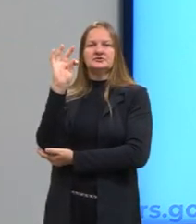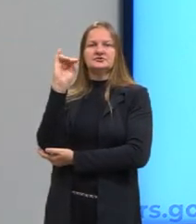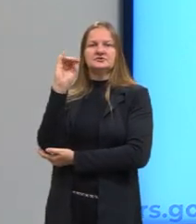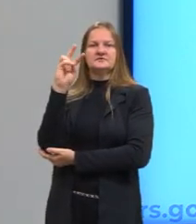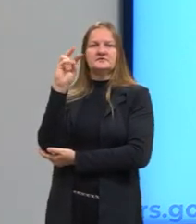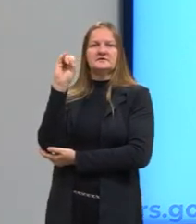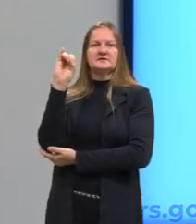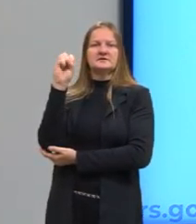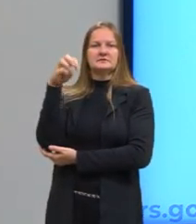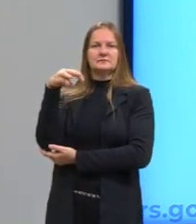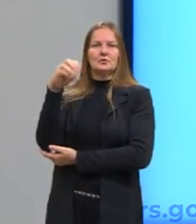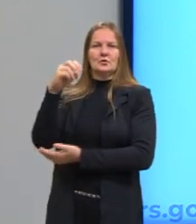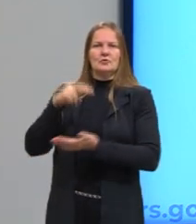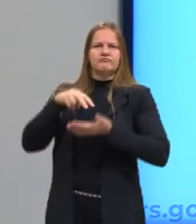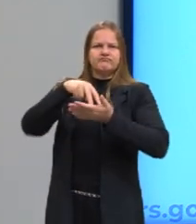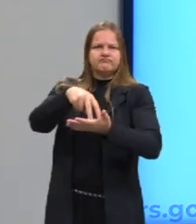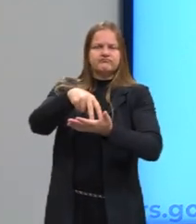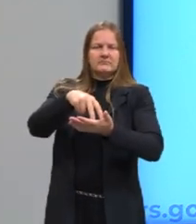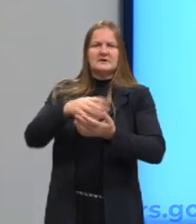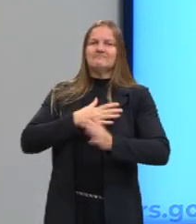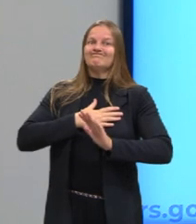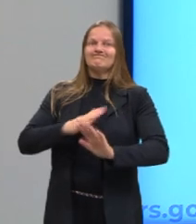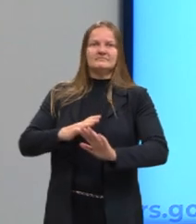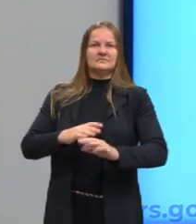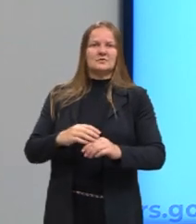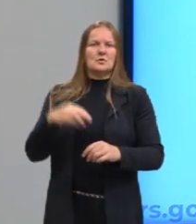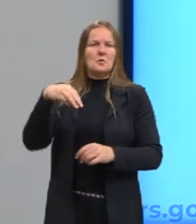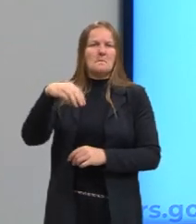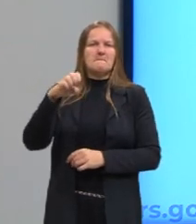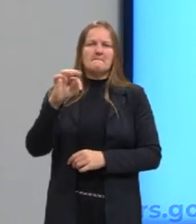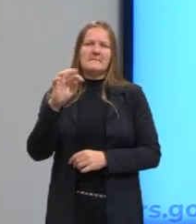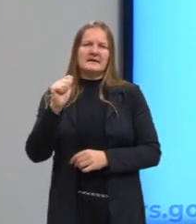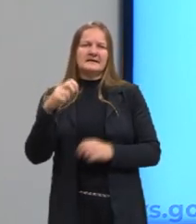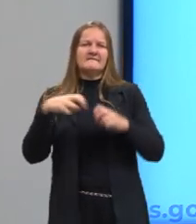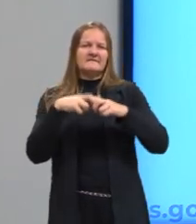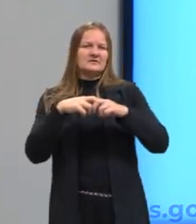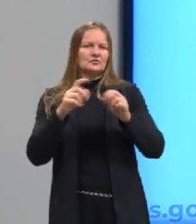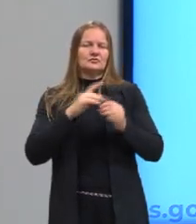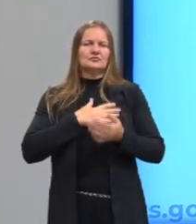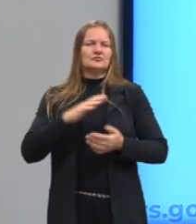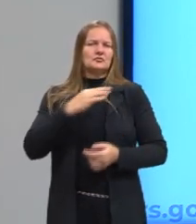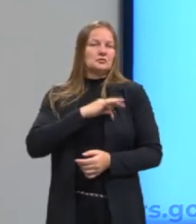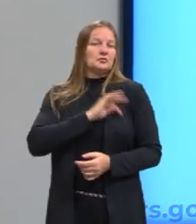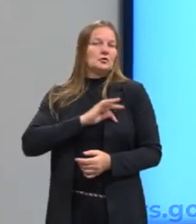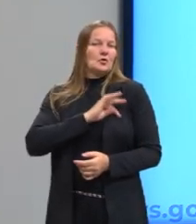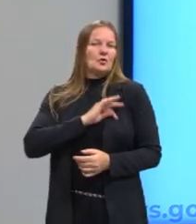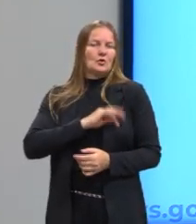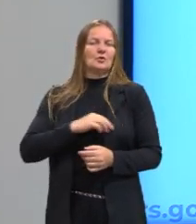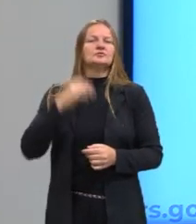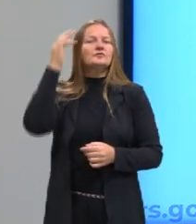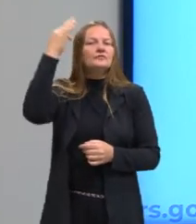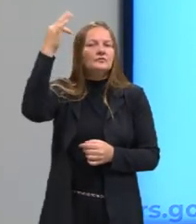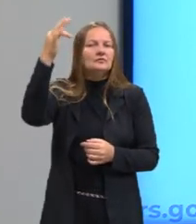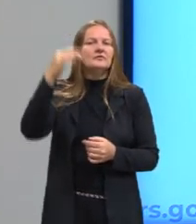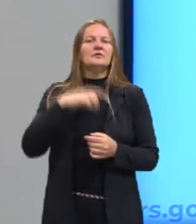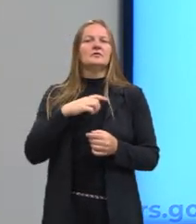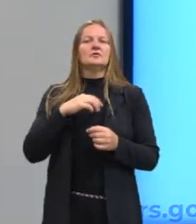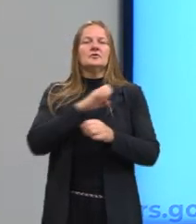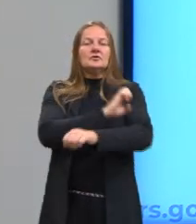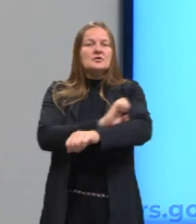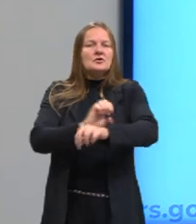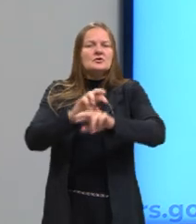os estágios positivistas na estágio metafísico ou teológico filosófico e depois por último o